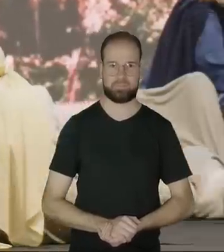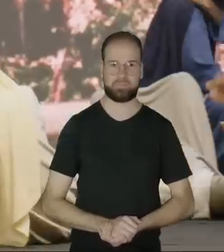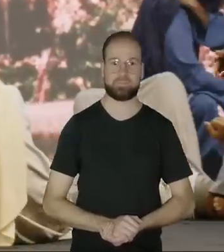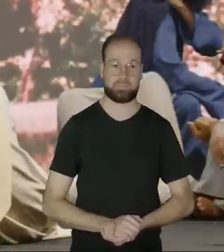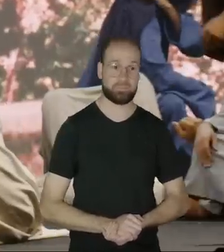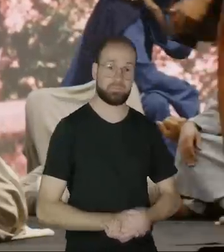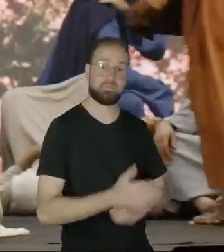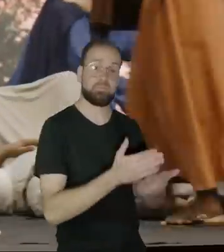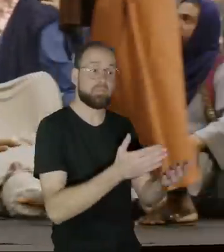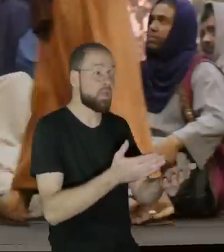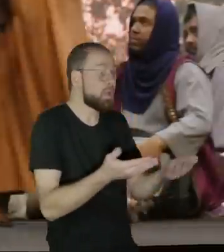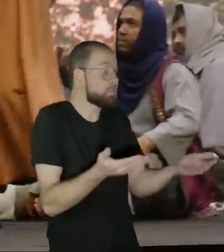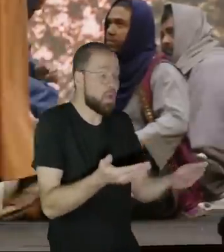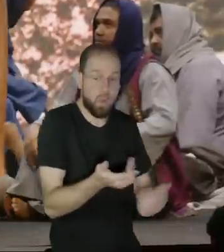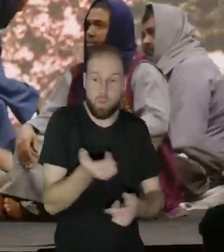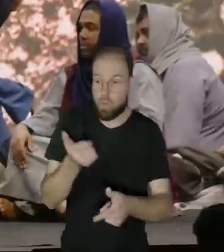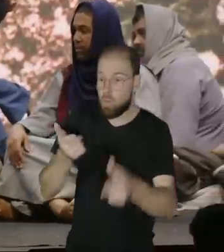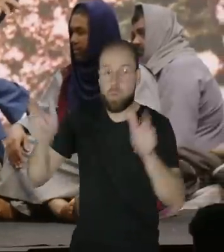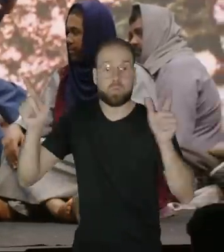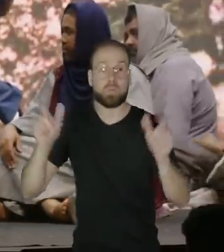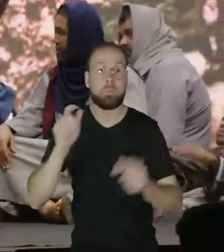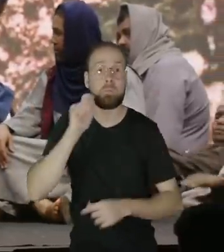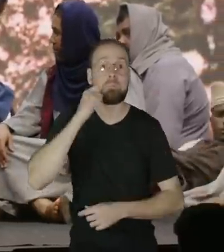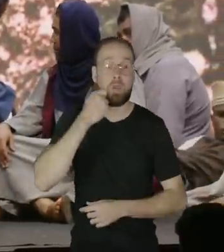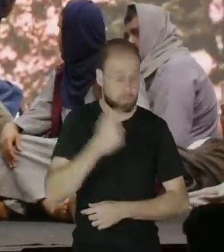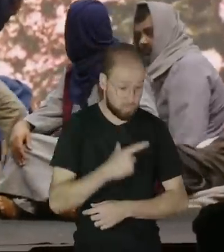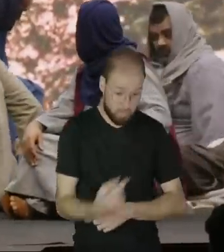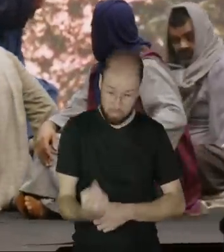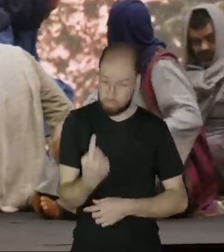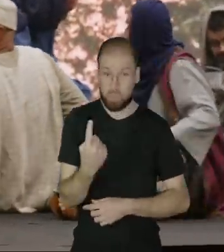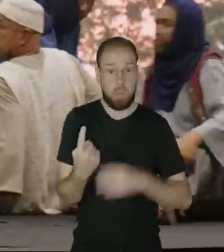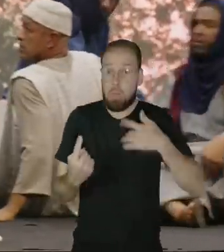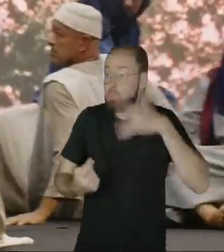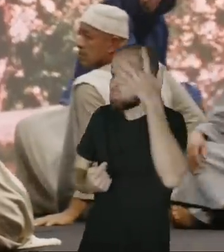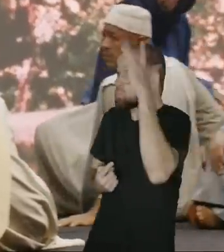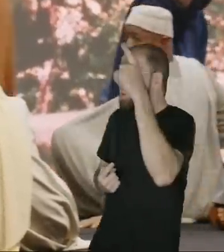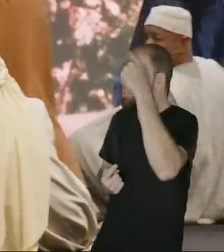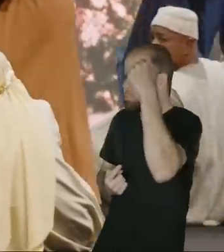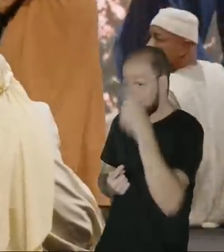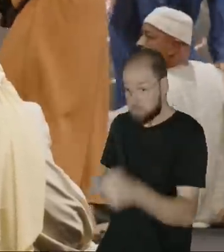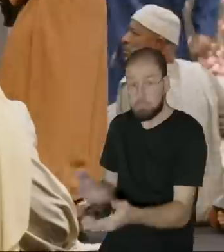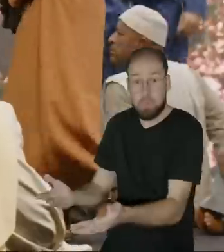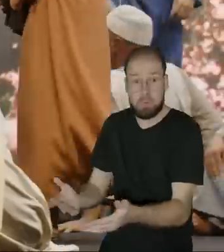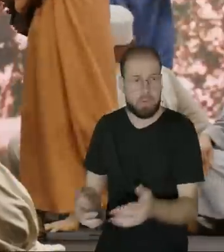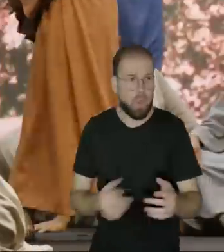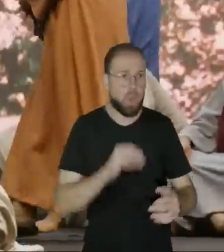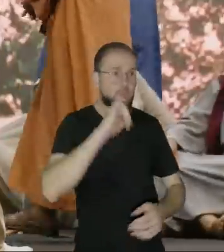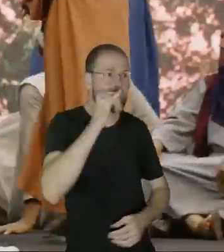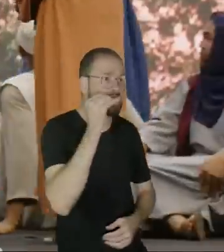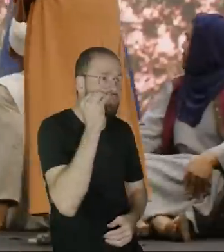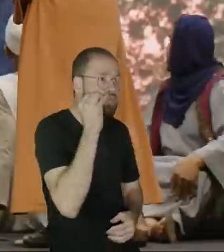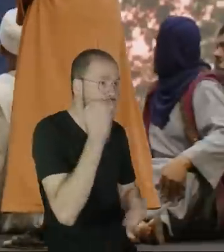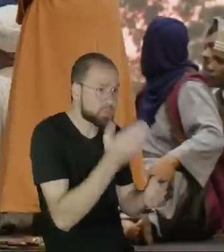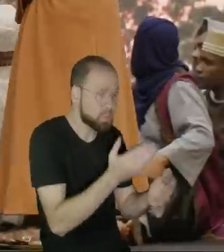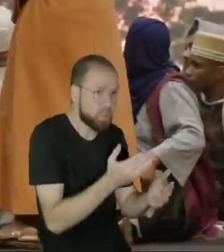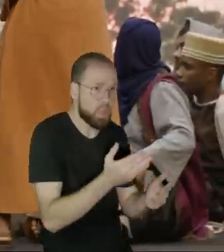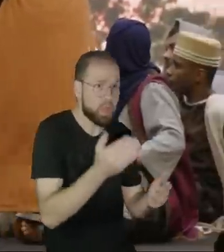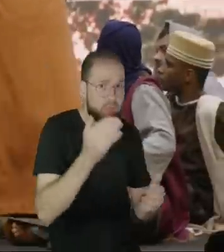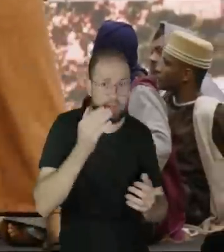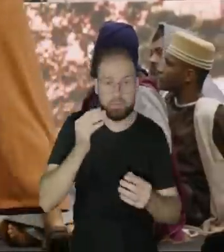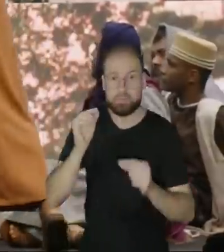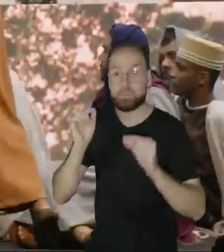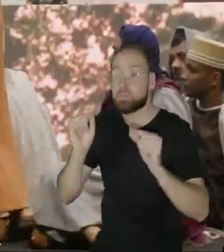André, cadê os outros pães? Aqui tem só um. Eu não sei, pensei que estava aí. Judas, você não trouxe mais pães? Mateus, por que deveria ser